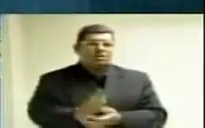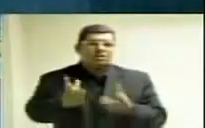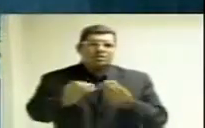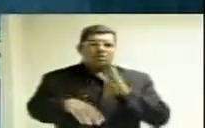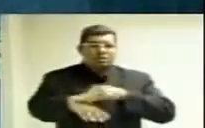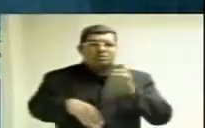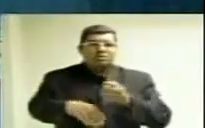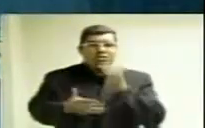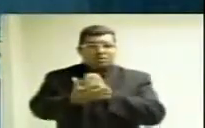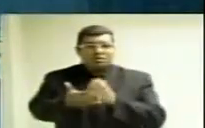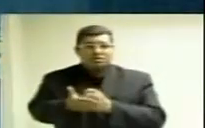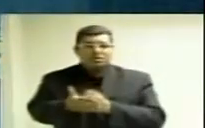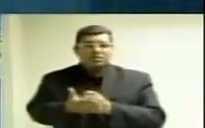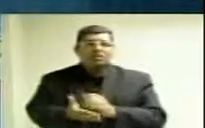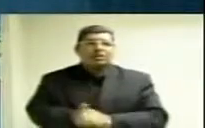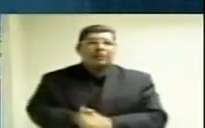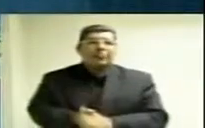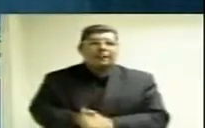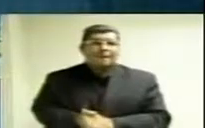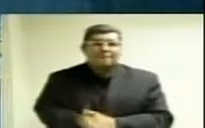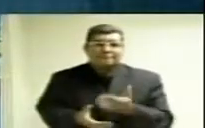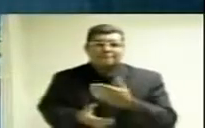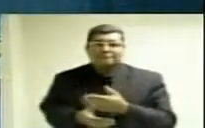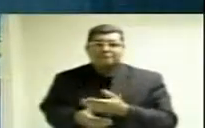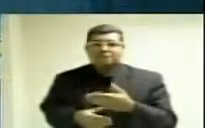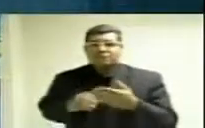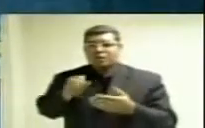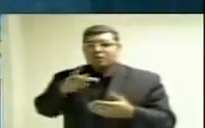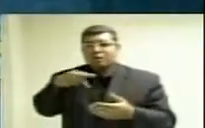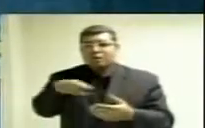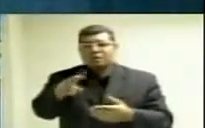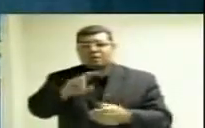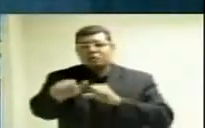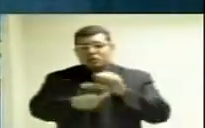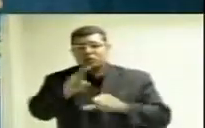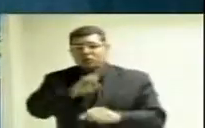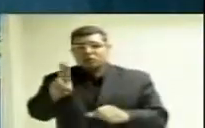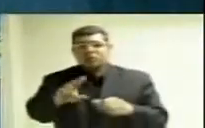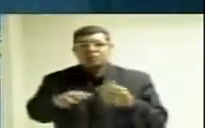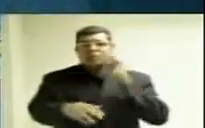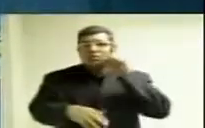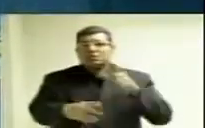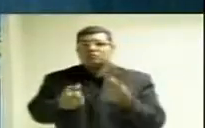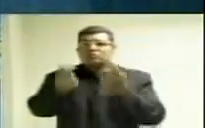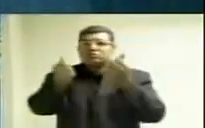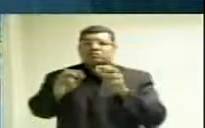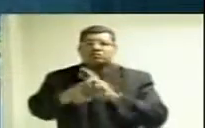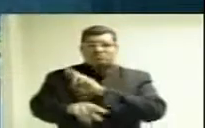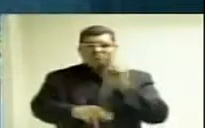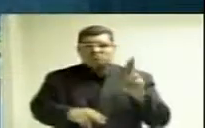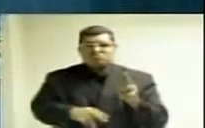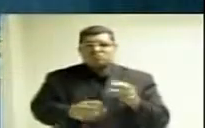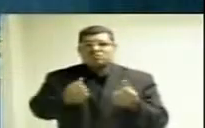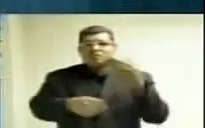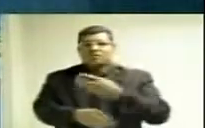muito melhor contratar uma empresa terceirizada, que era Comep, agora mudou de nome, mas que ganha muito dinheiro